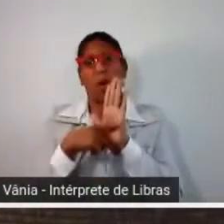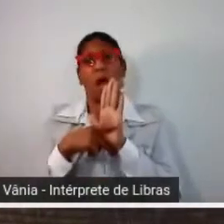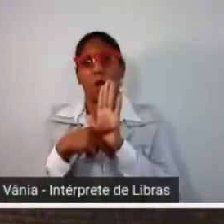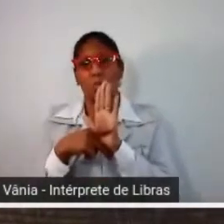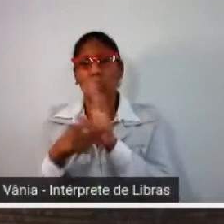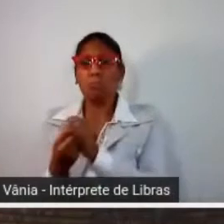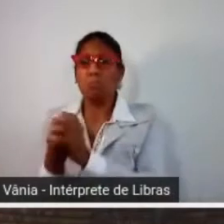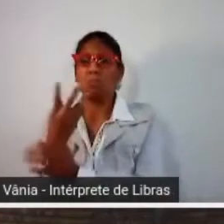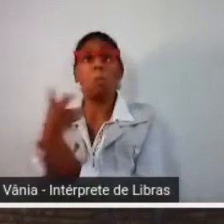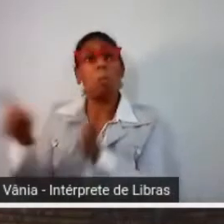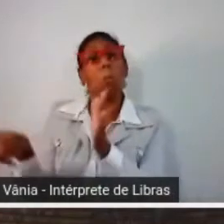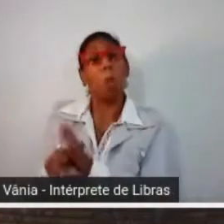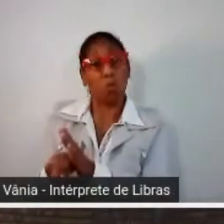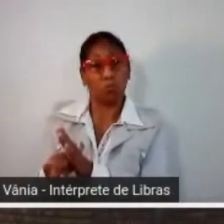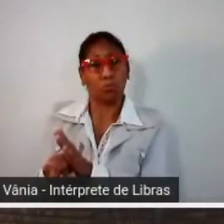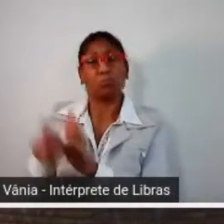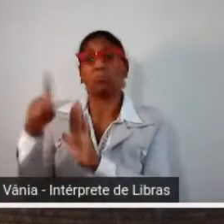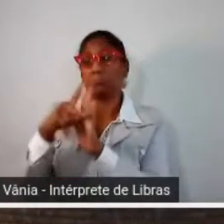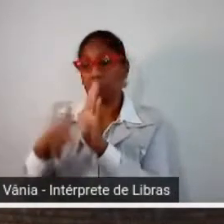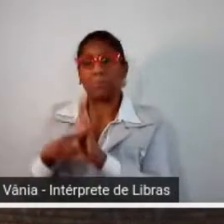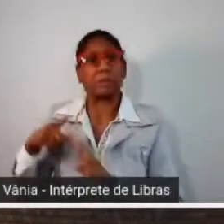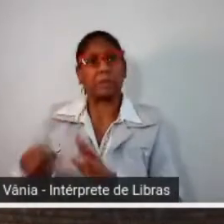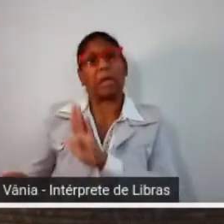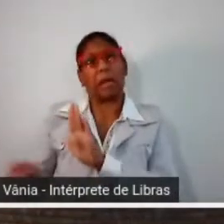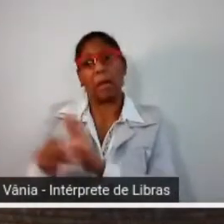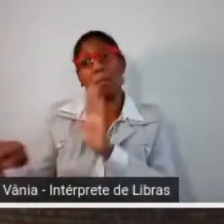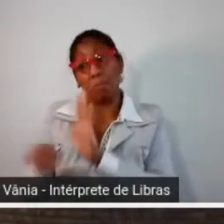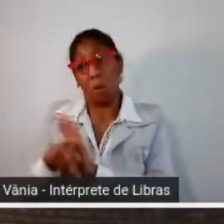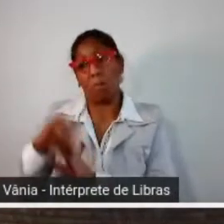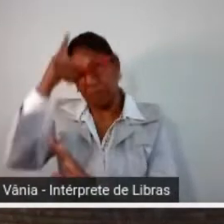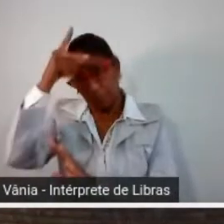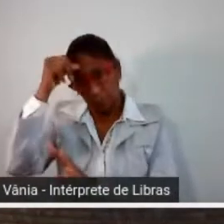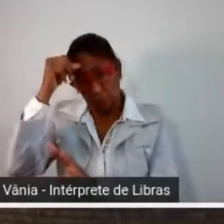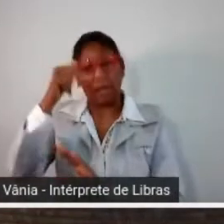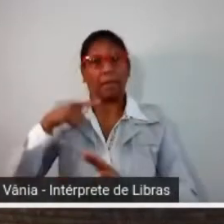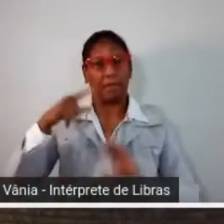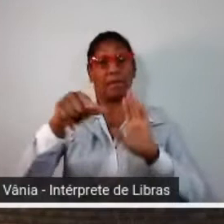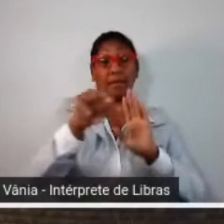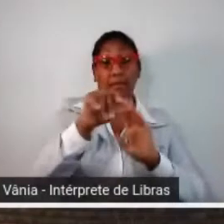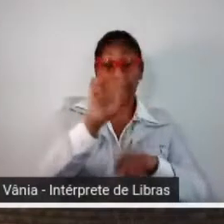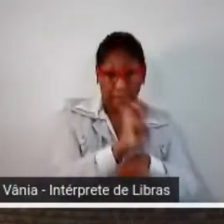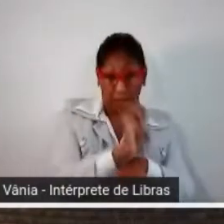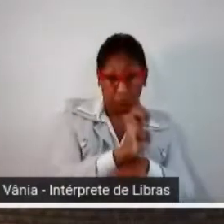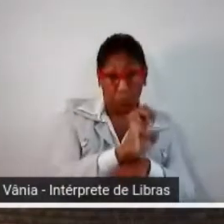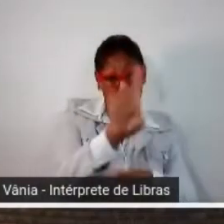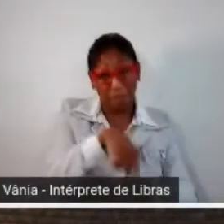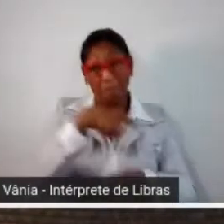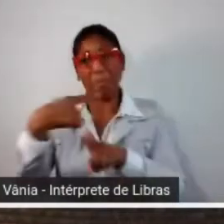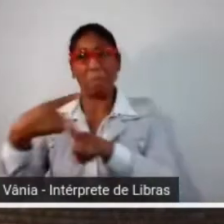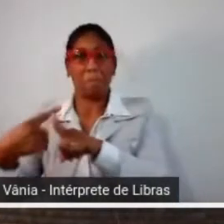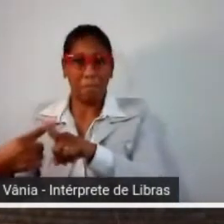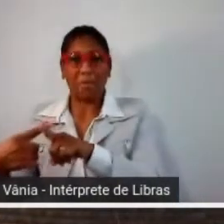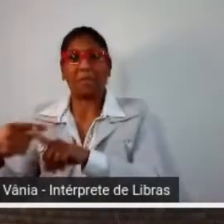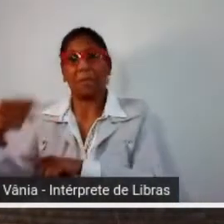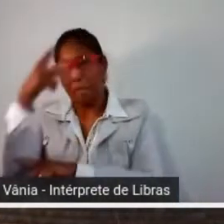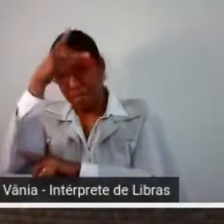cogestão, ou seja, os prefeitos podem ter protocolos menos restritivos que o Estado, e podem fazê-lo, cabe ao Estado aqui fazer o